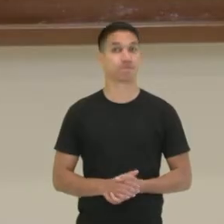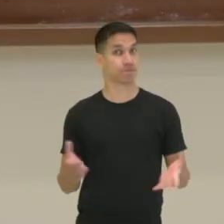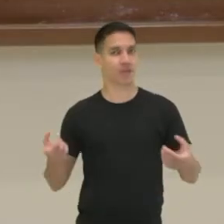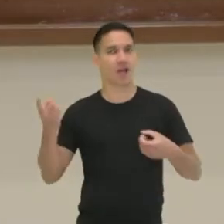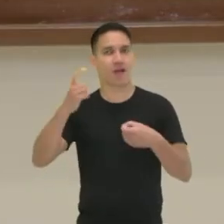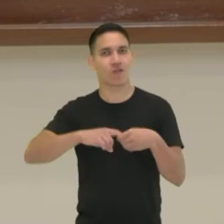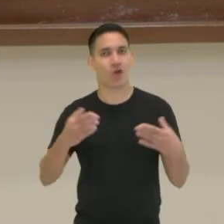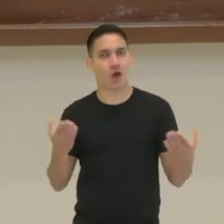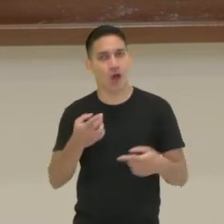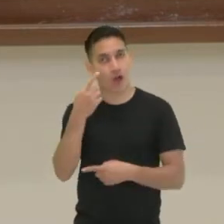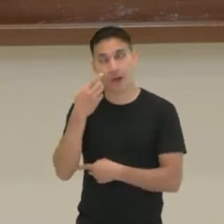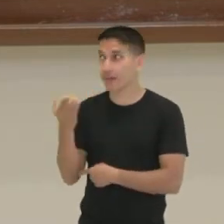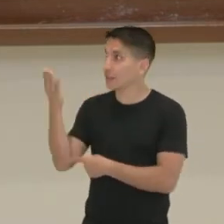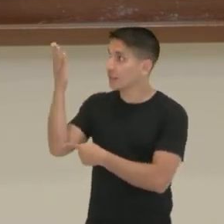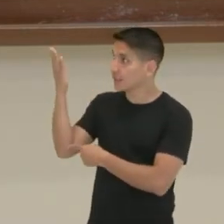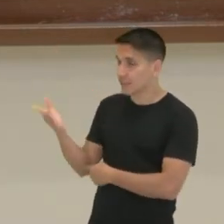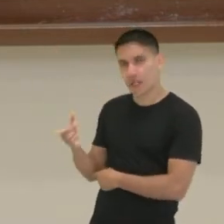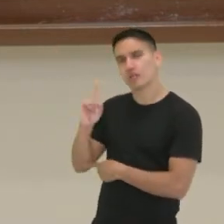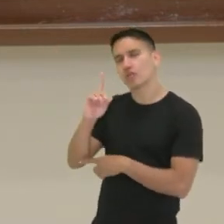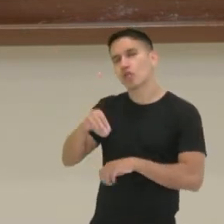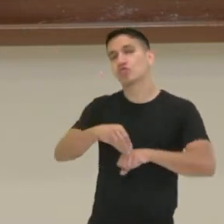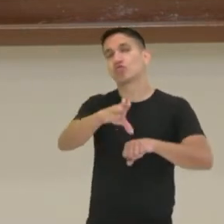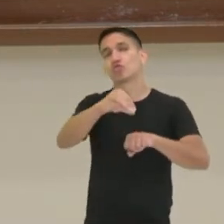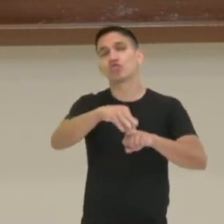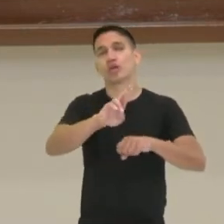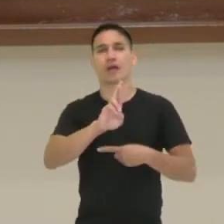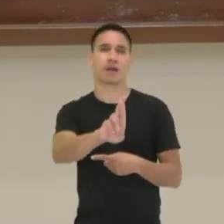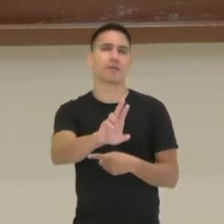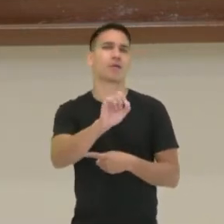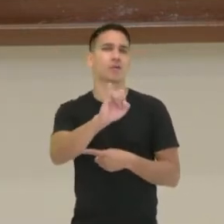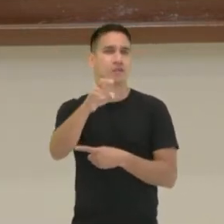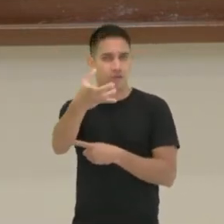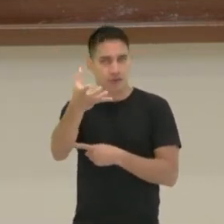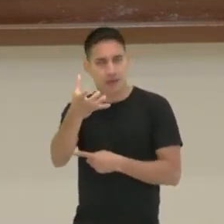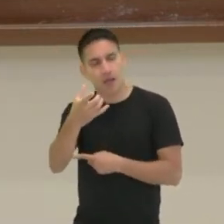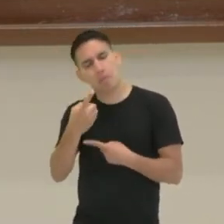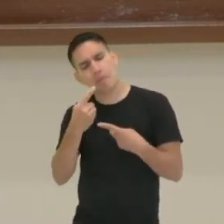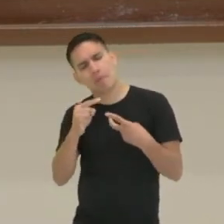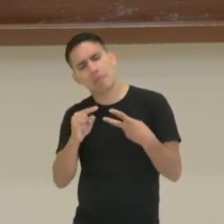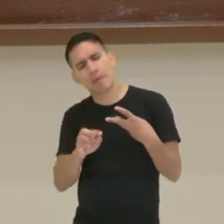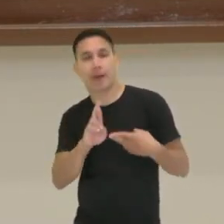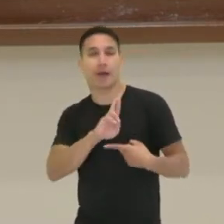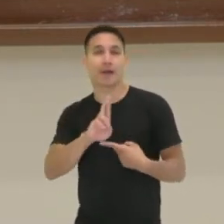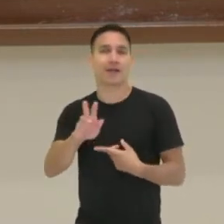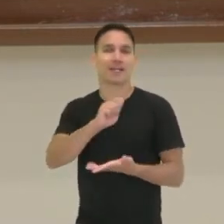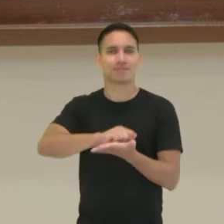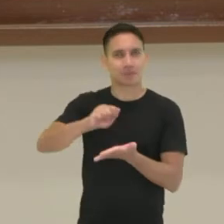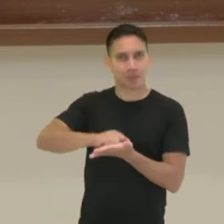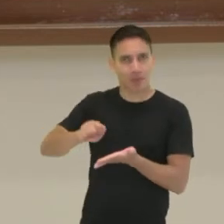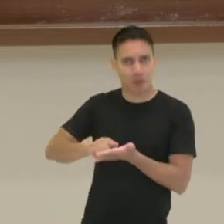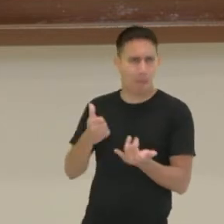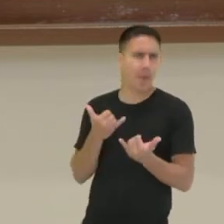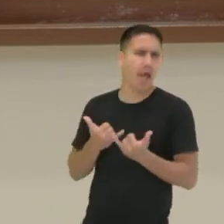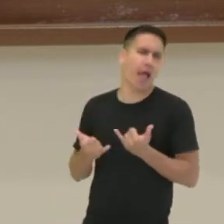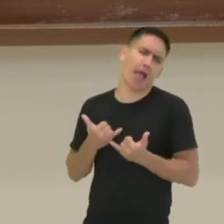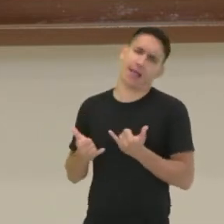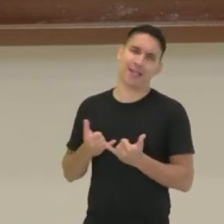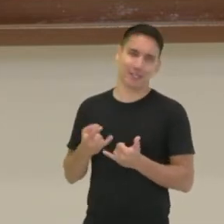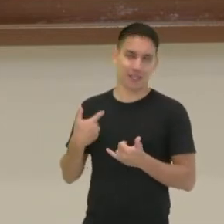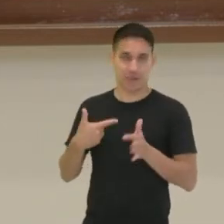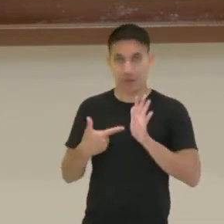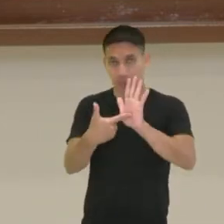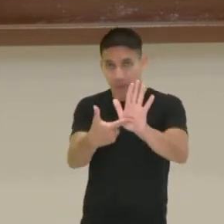Retornando então, pessoal, eu tenho aqui uma sugestão de resposta. Se vocês elaboraram na escrita de vocês algo semelhante ao que eu vou